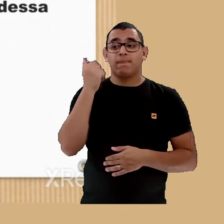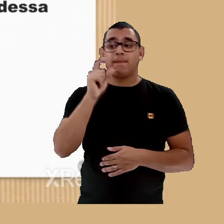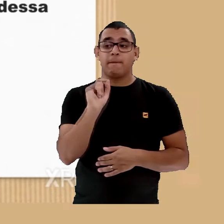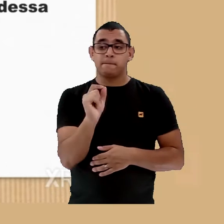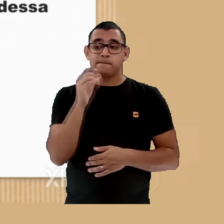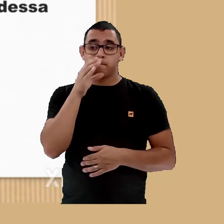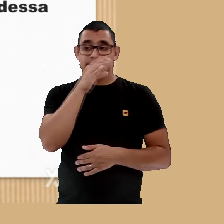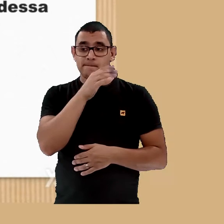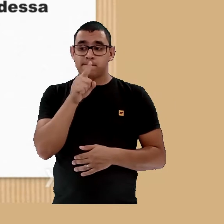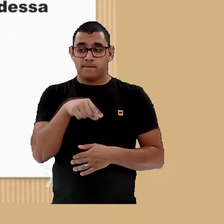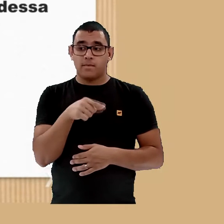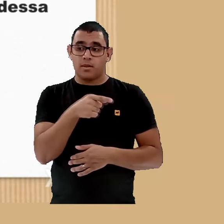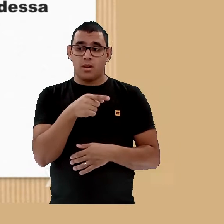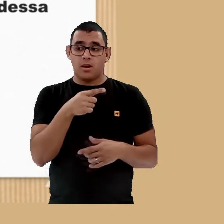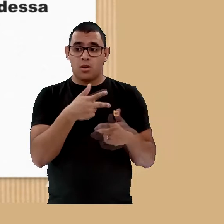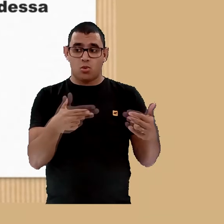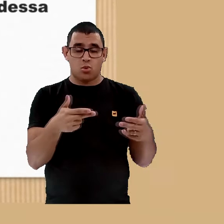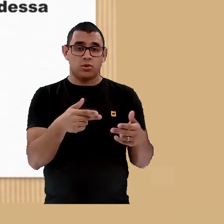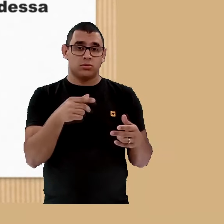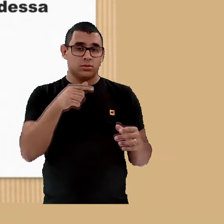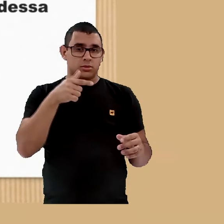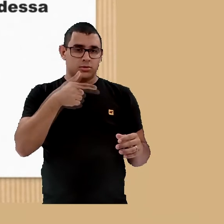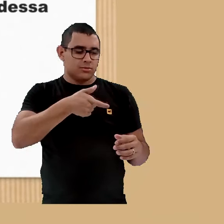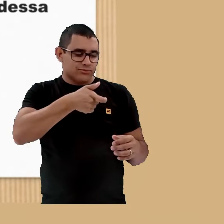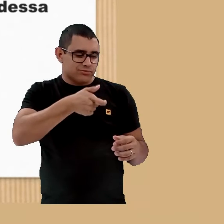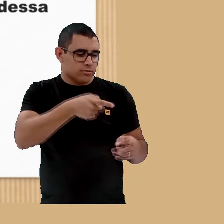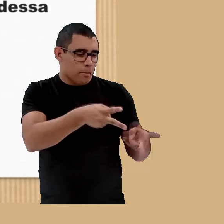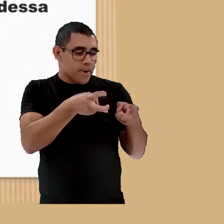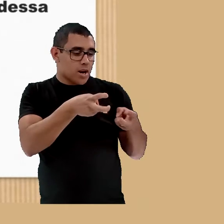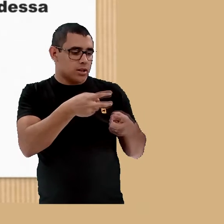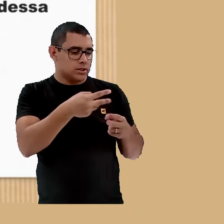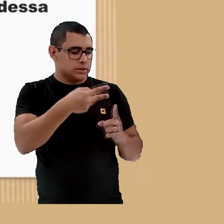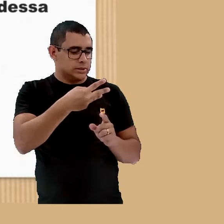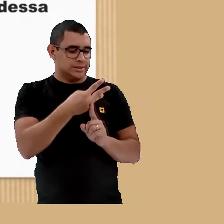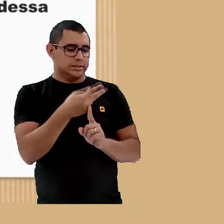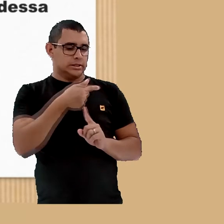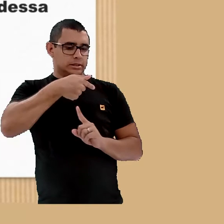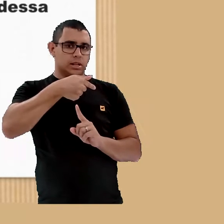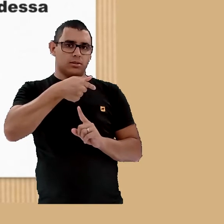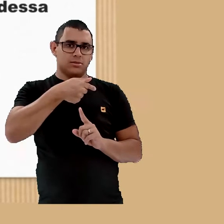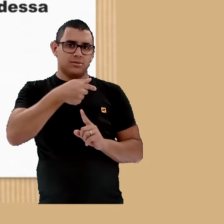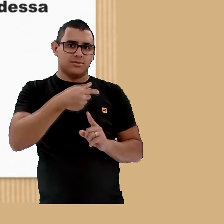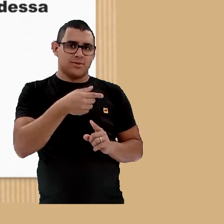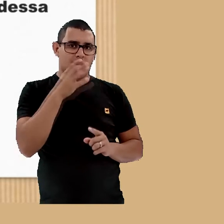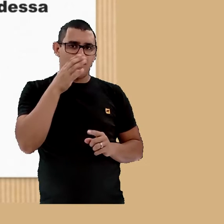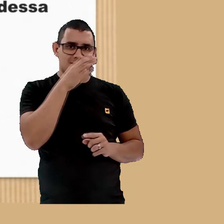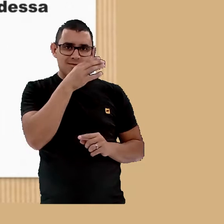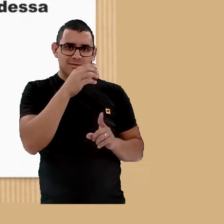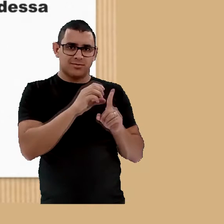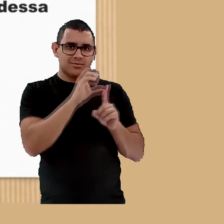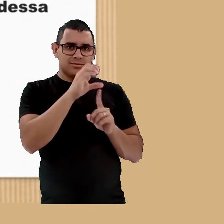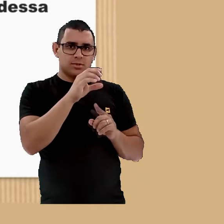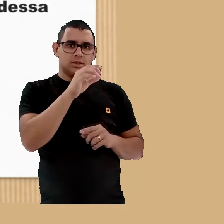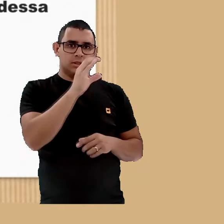Sabendo que uma temperatura de um objeto no instante em que foi medido foi de 37 graus Celsius, qual é a indicação dessa temperatura na